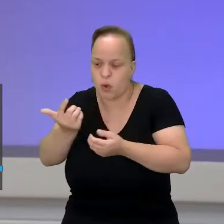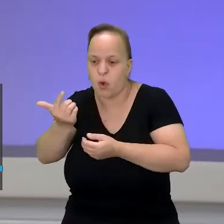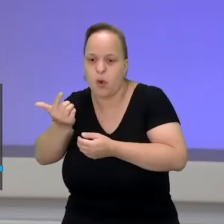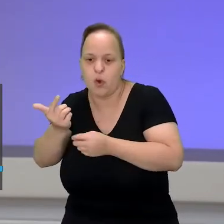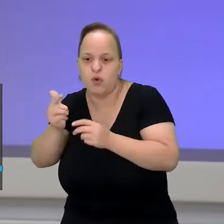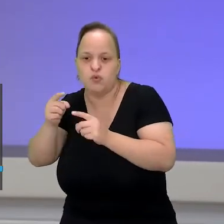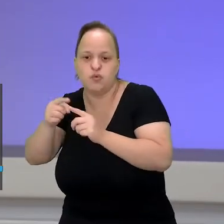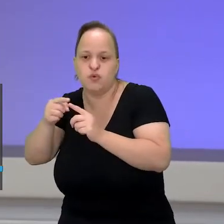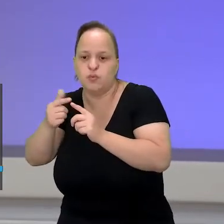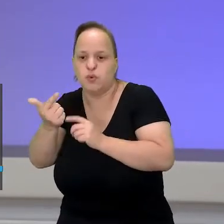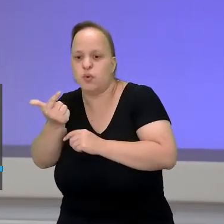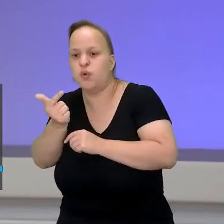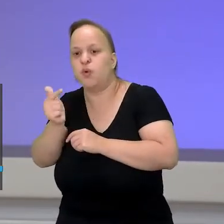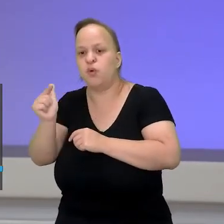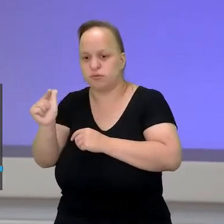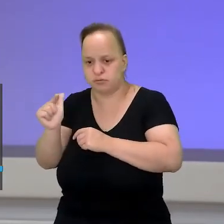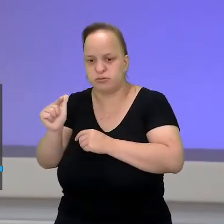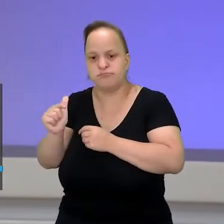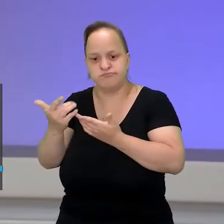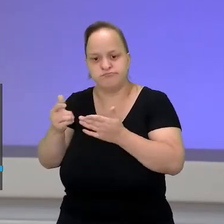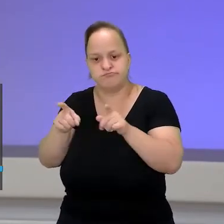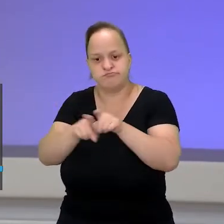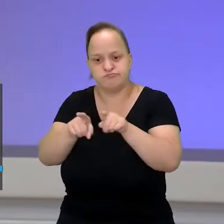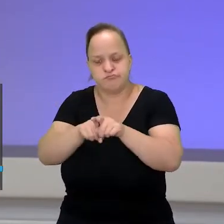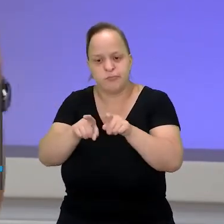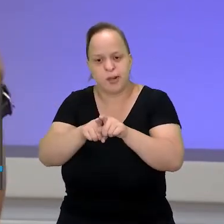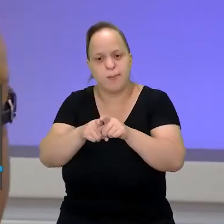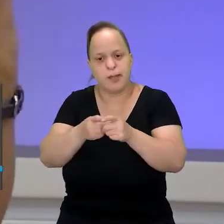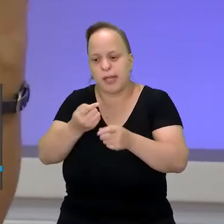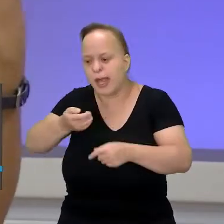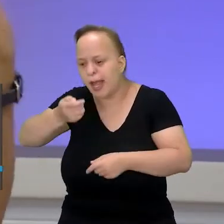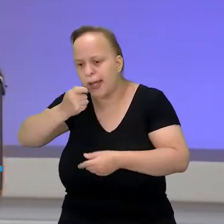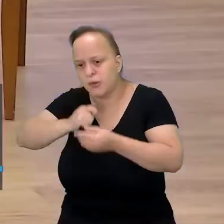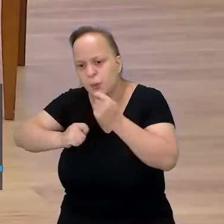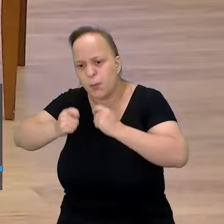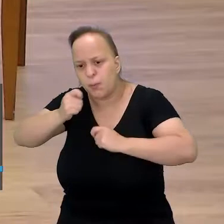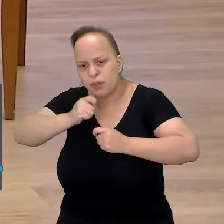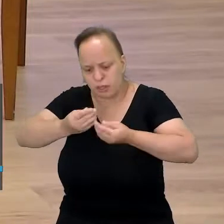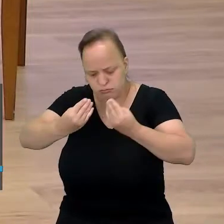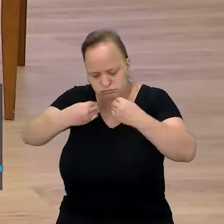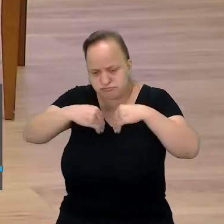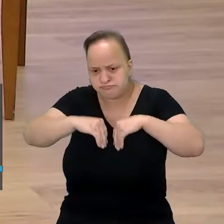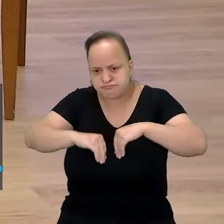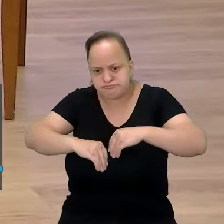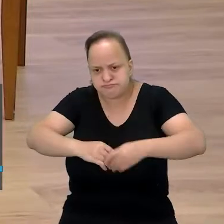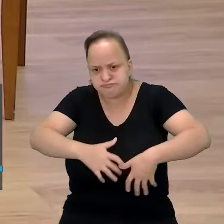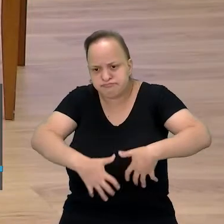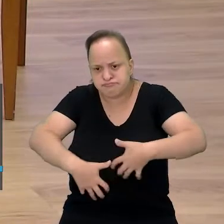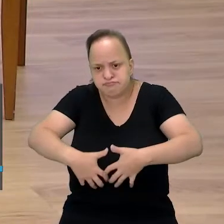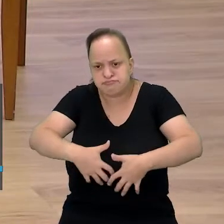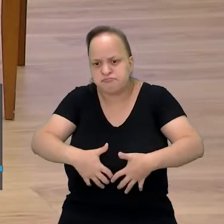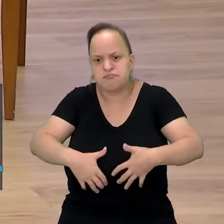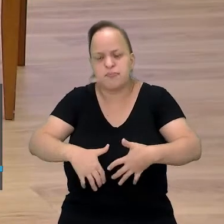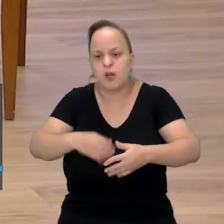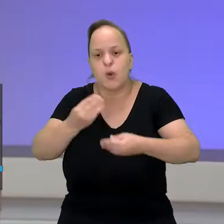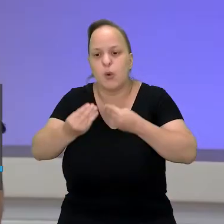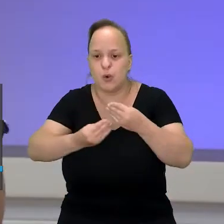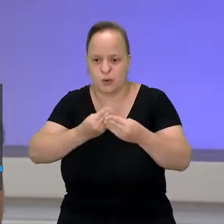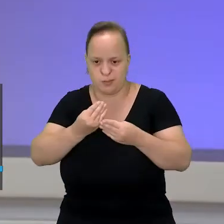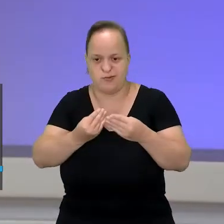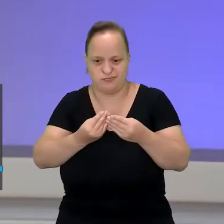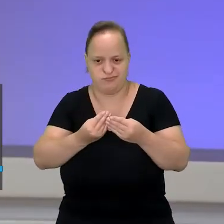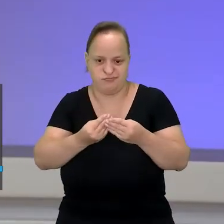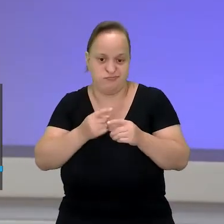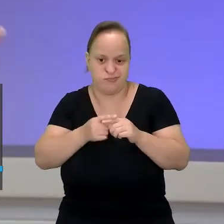transformação mudaram também processos digestórios nesse processo alimentício, né? Tanto é que hoje, para a gente digerir comida